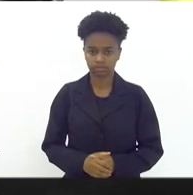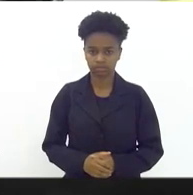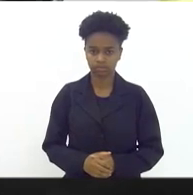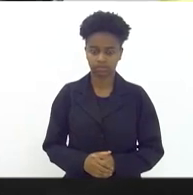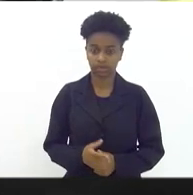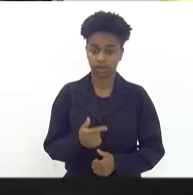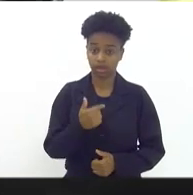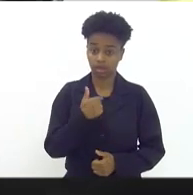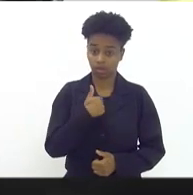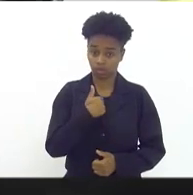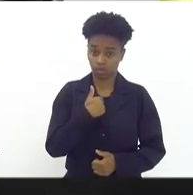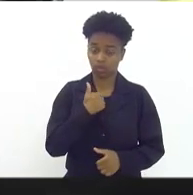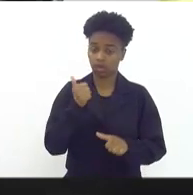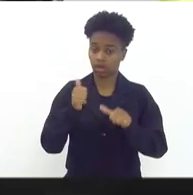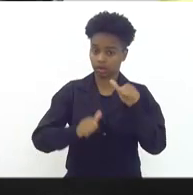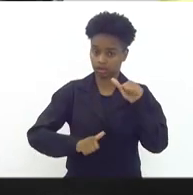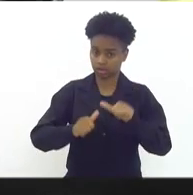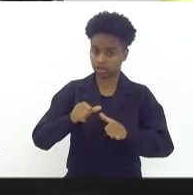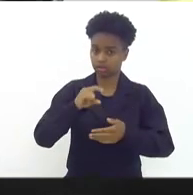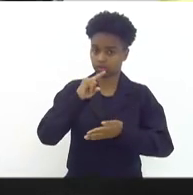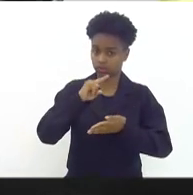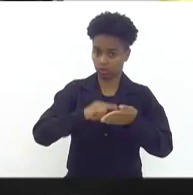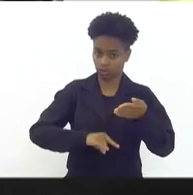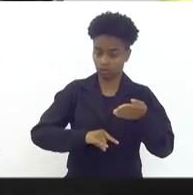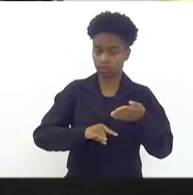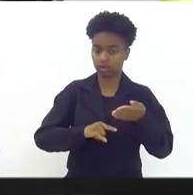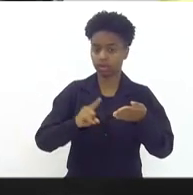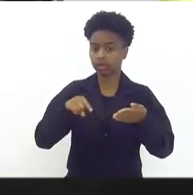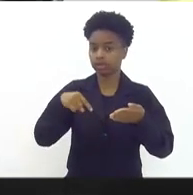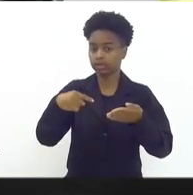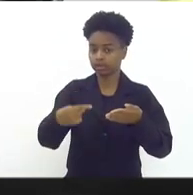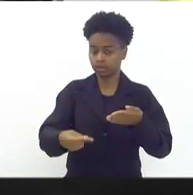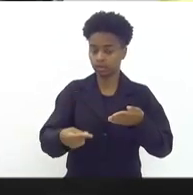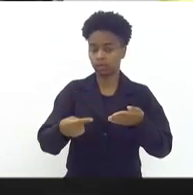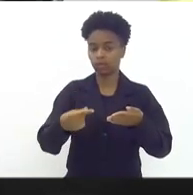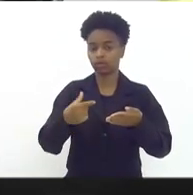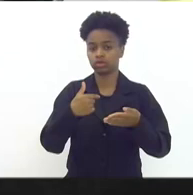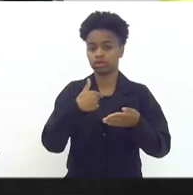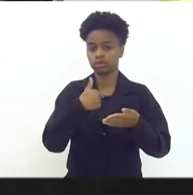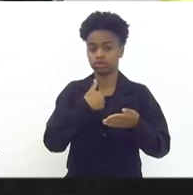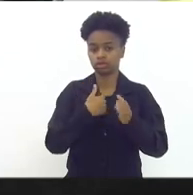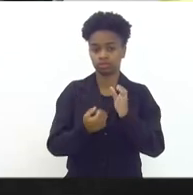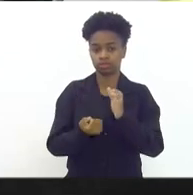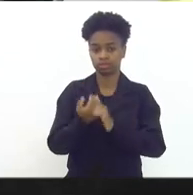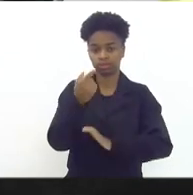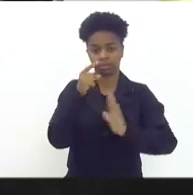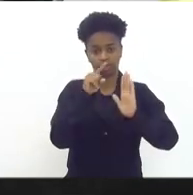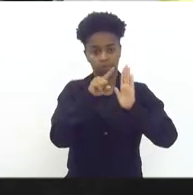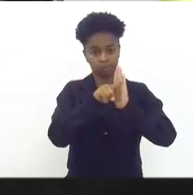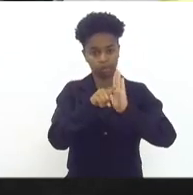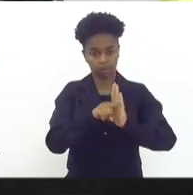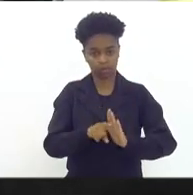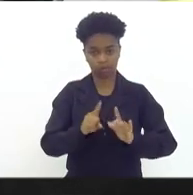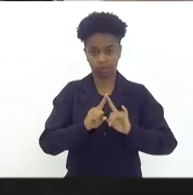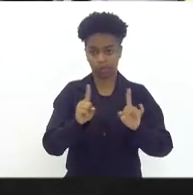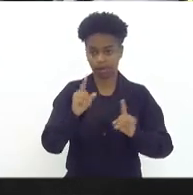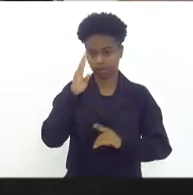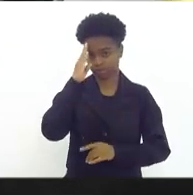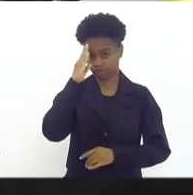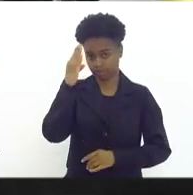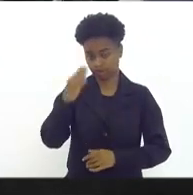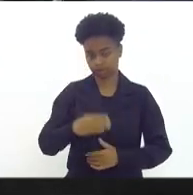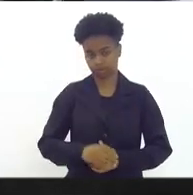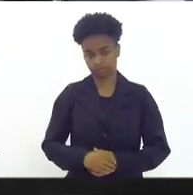eu vou analisar os documentos depois eu vou formular as minhas perguntas aqui mas muito obrigado Presidente